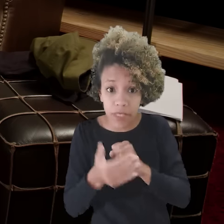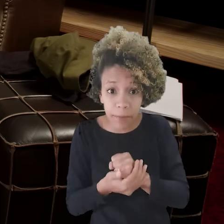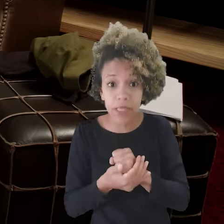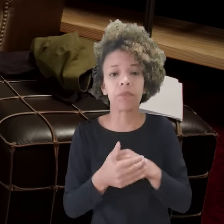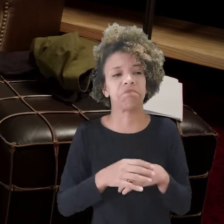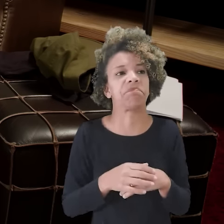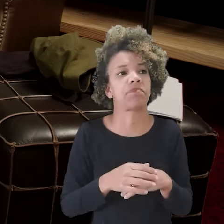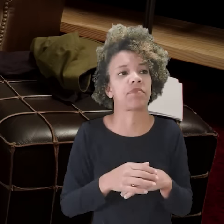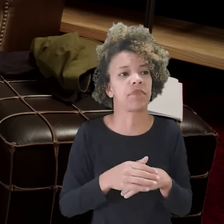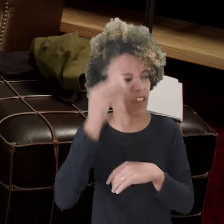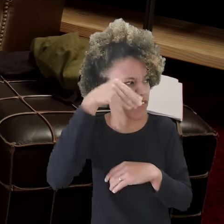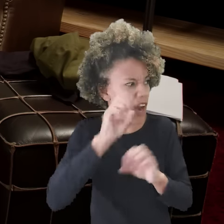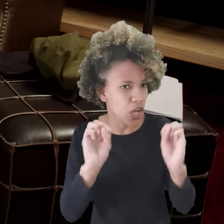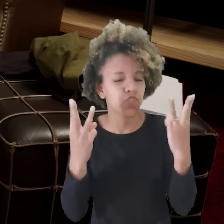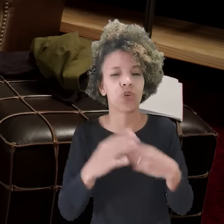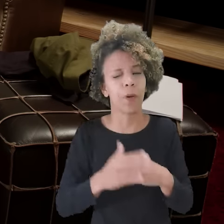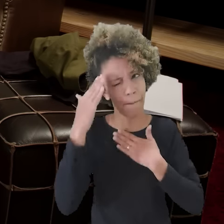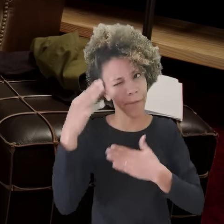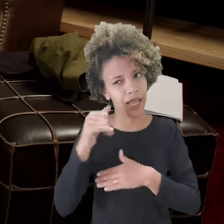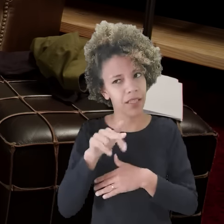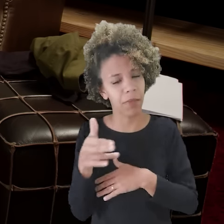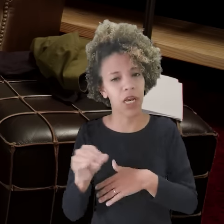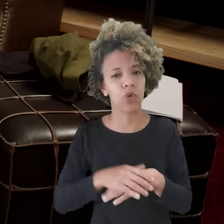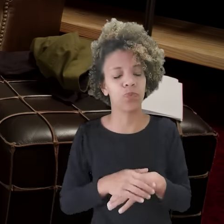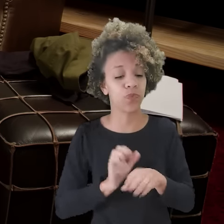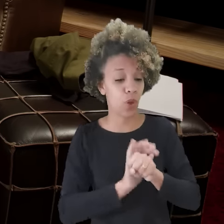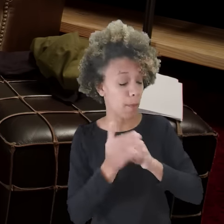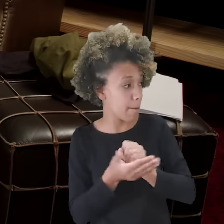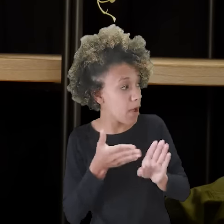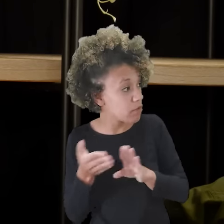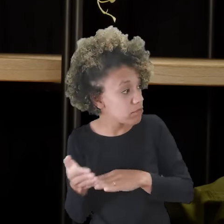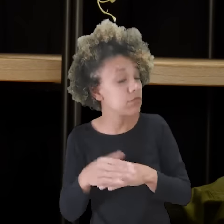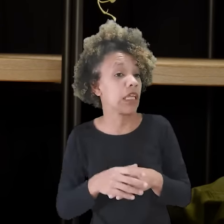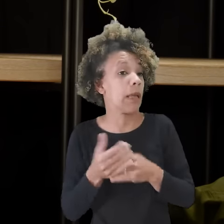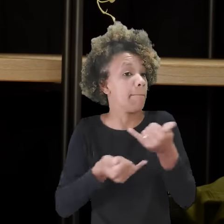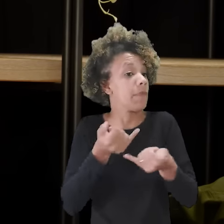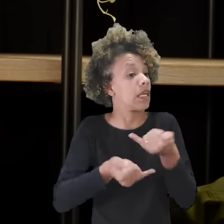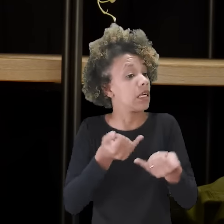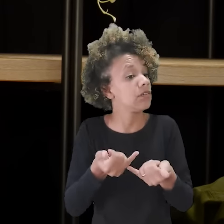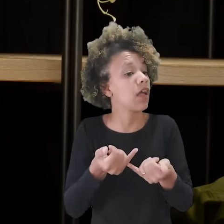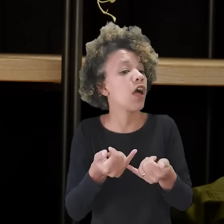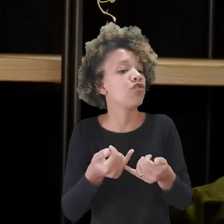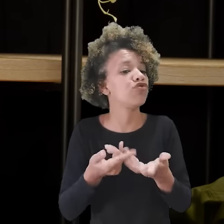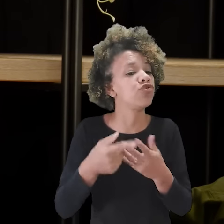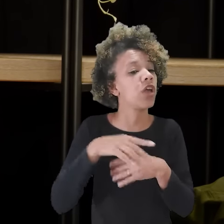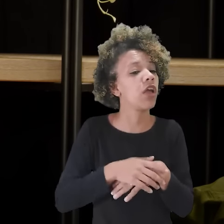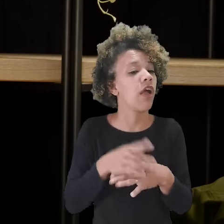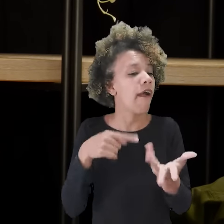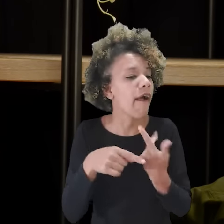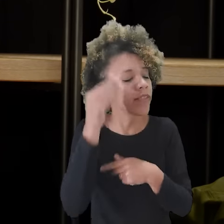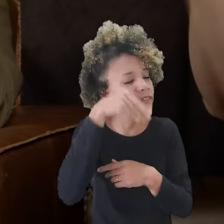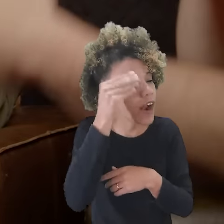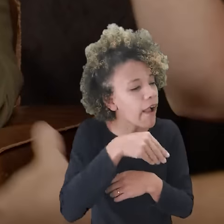é para cachorro Obrigado Marcão estava no meio da pandemia e a gente tava brincando assim do tipo da gente contar os maiores fracassos de cada